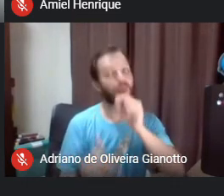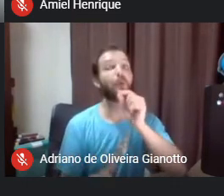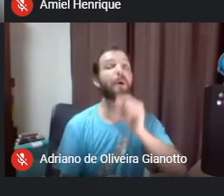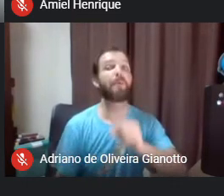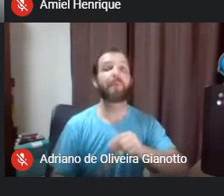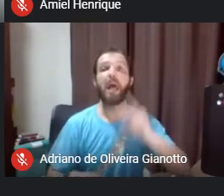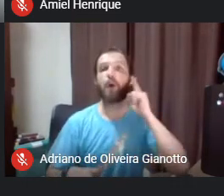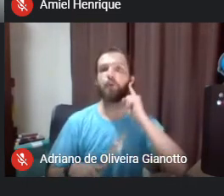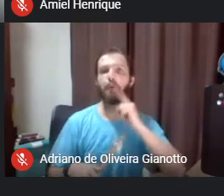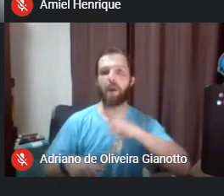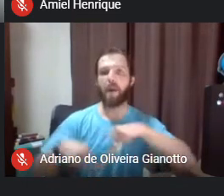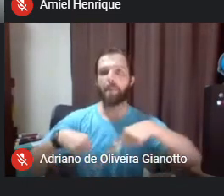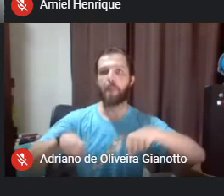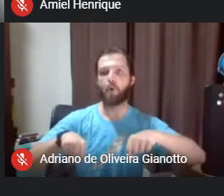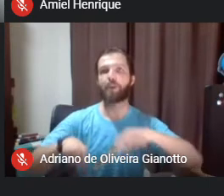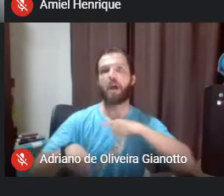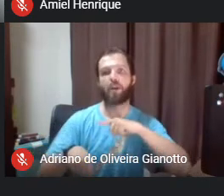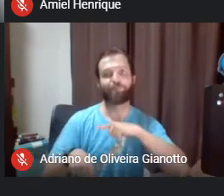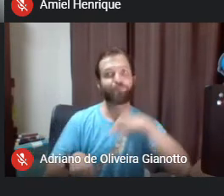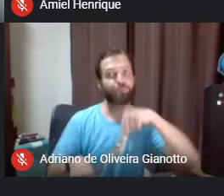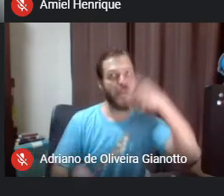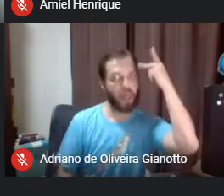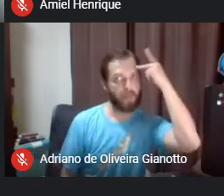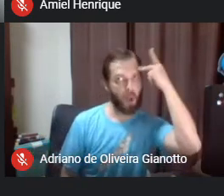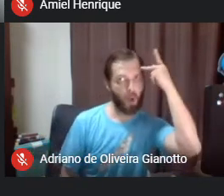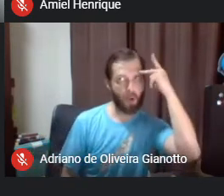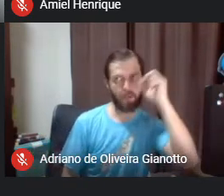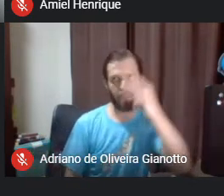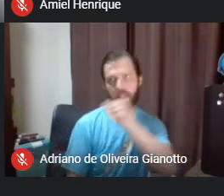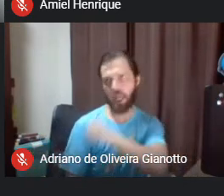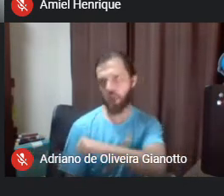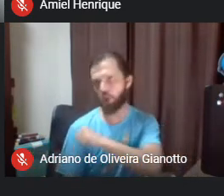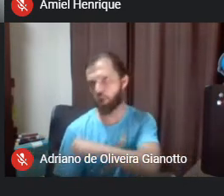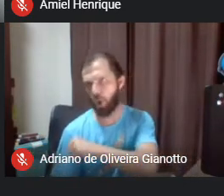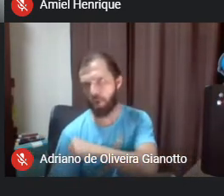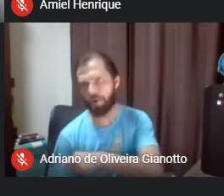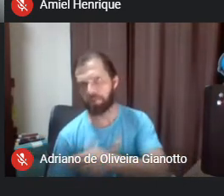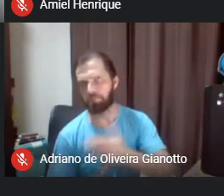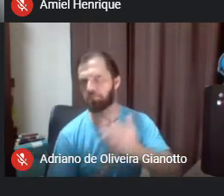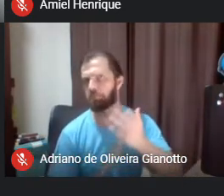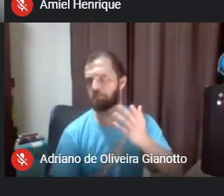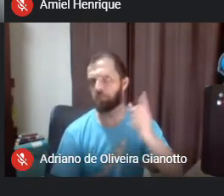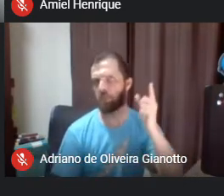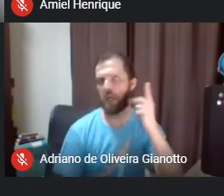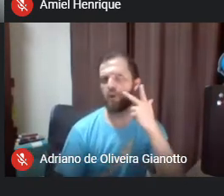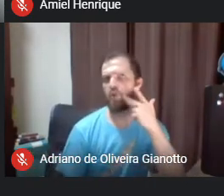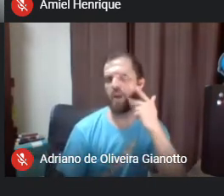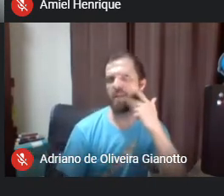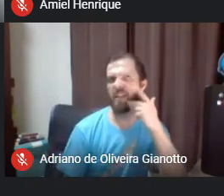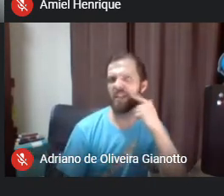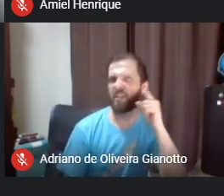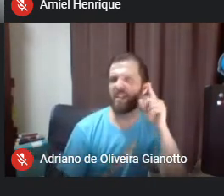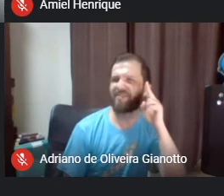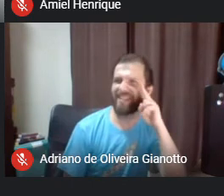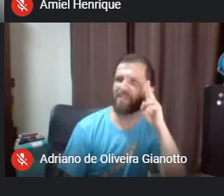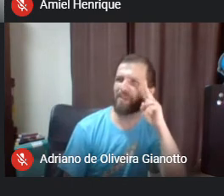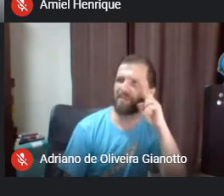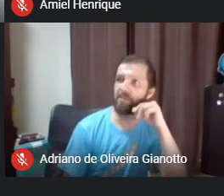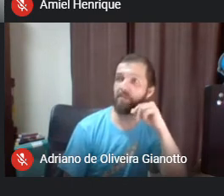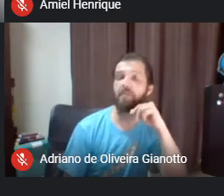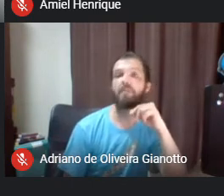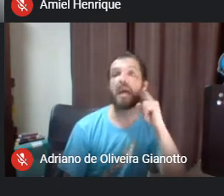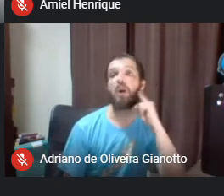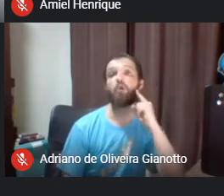Também, na área da polícia, tem bastante problemas. Tem o surdo de moto, acho que em São Paulo, Rio, no